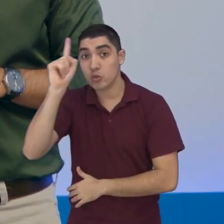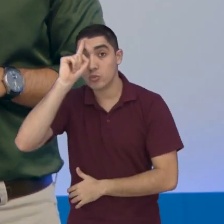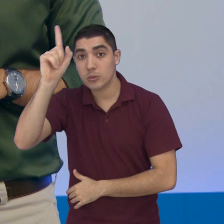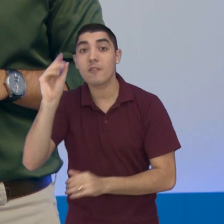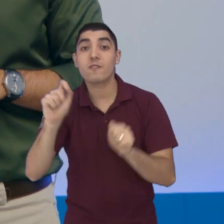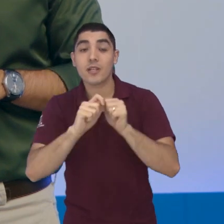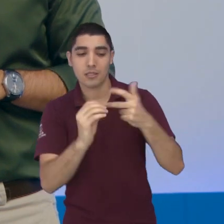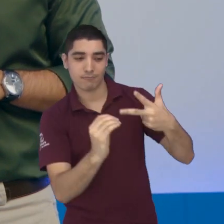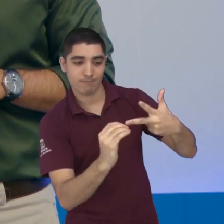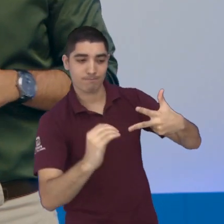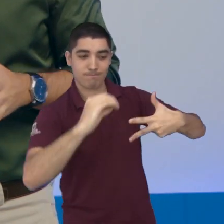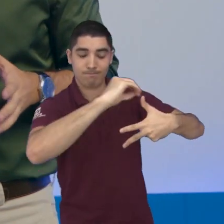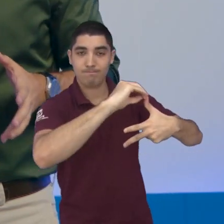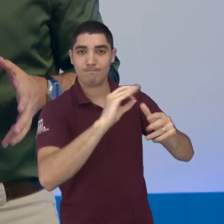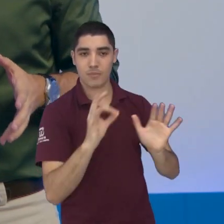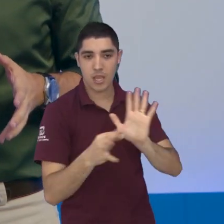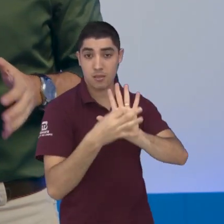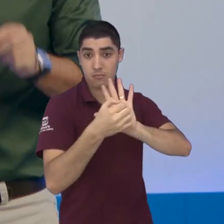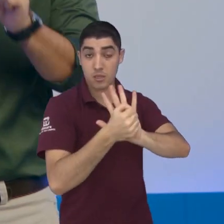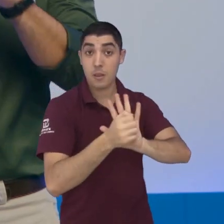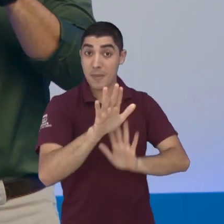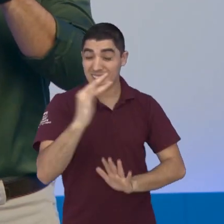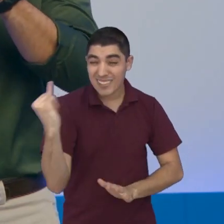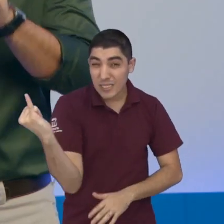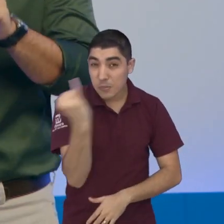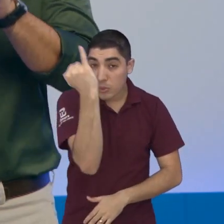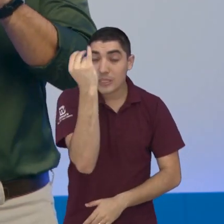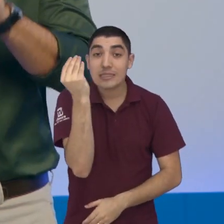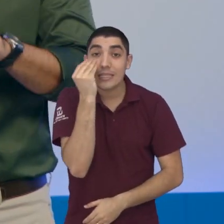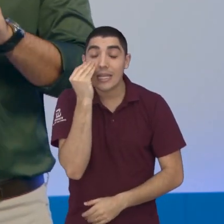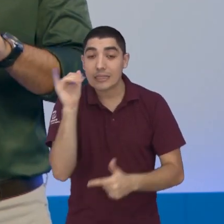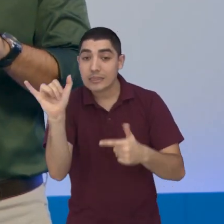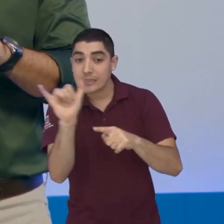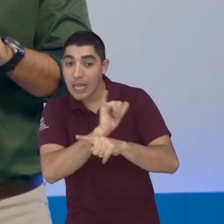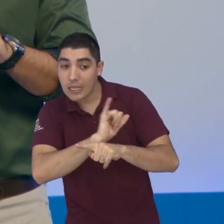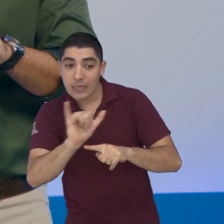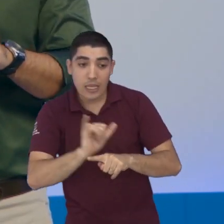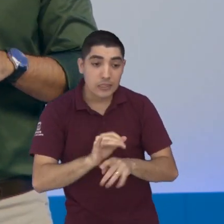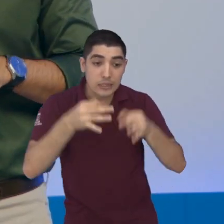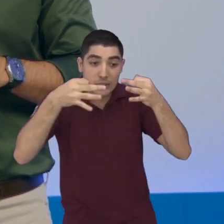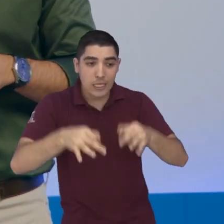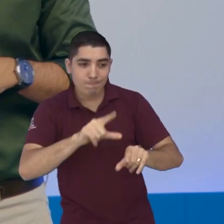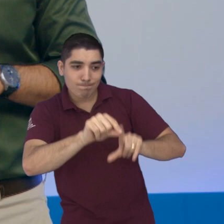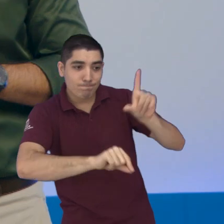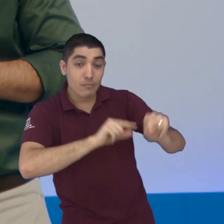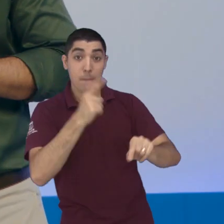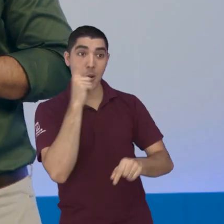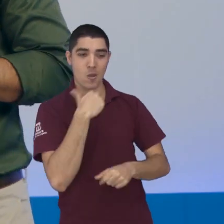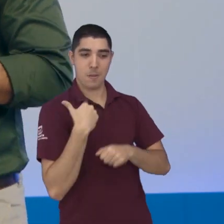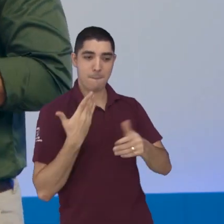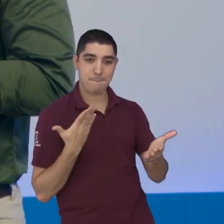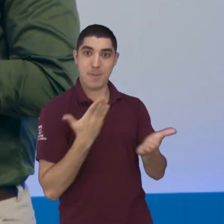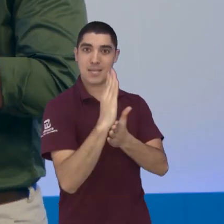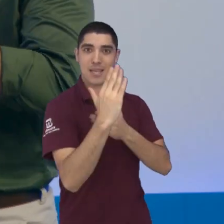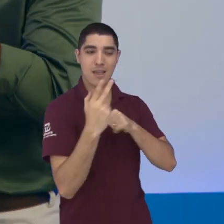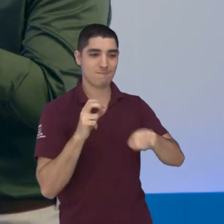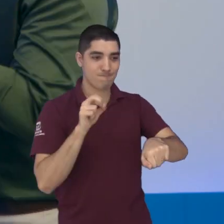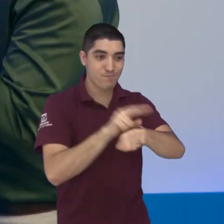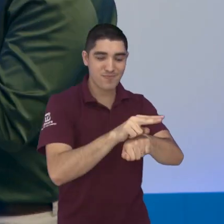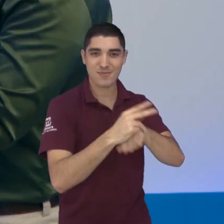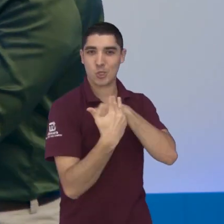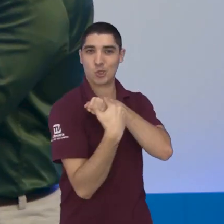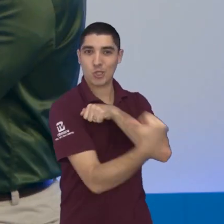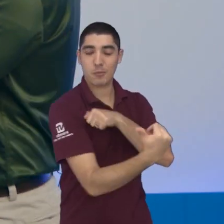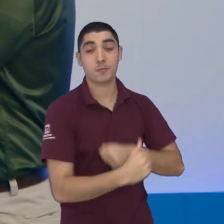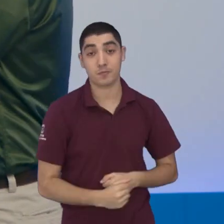espera Esse é um momento muito importante porque tem que ser estratégico também na escolha para ampliar a chance de ser chamado quem vai passar